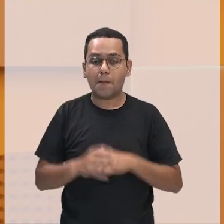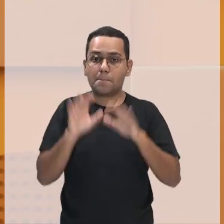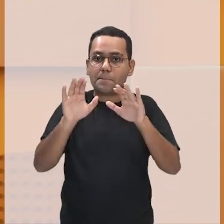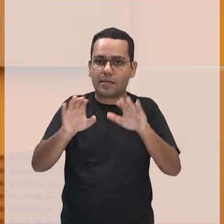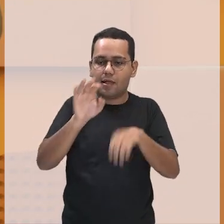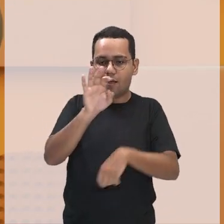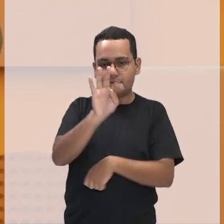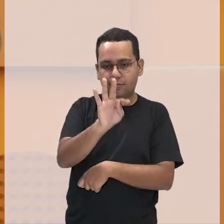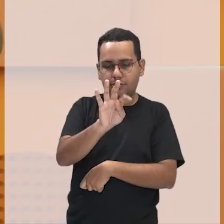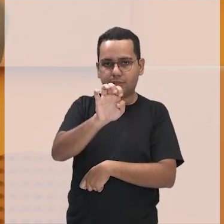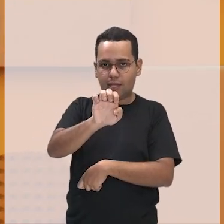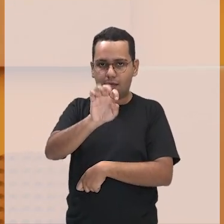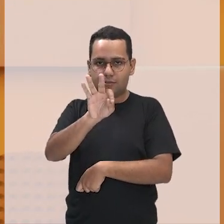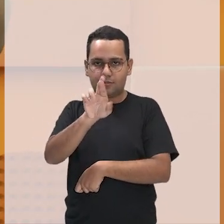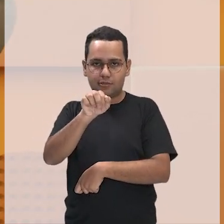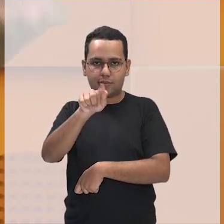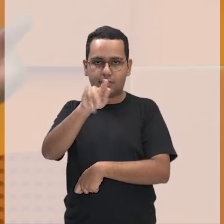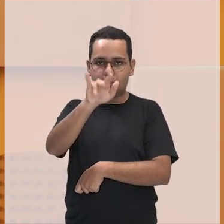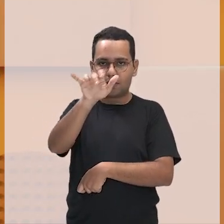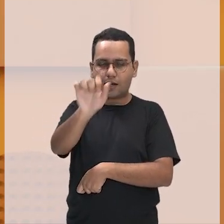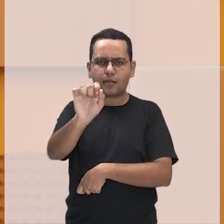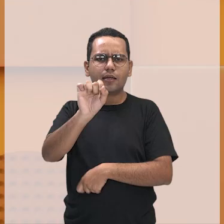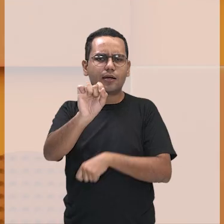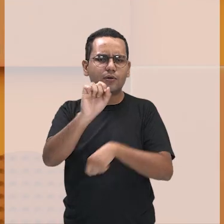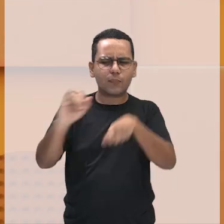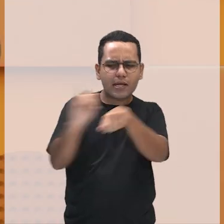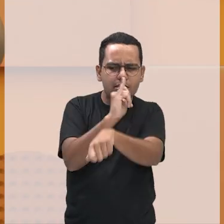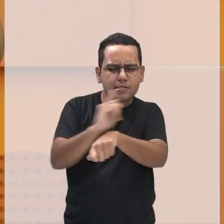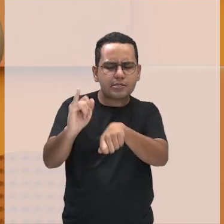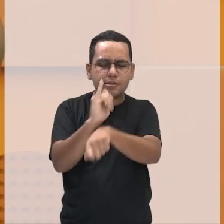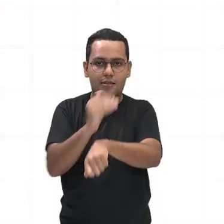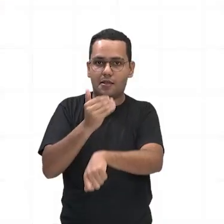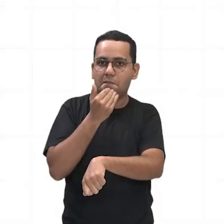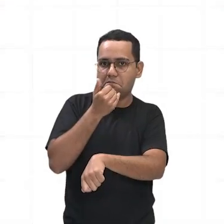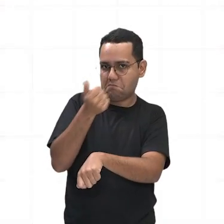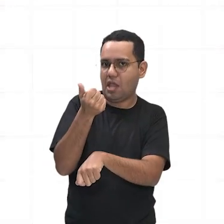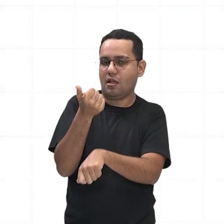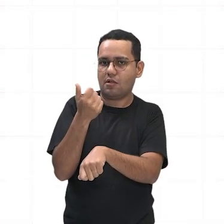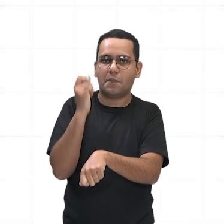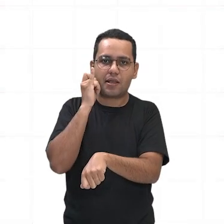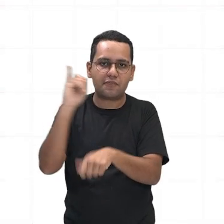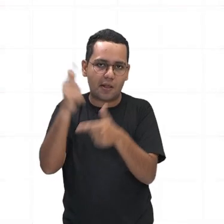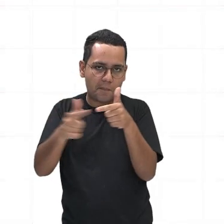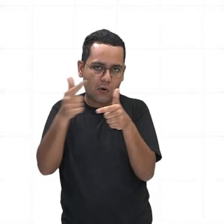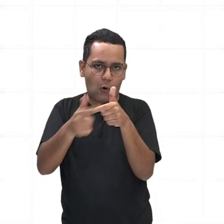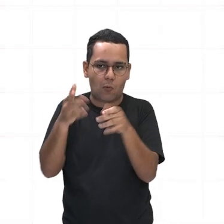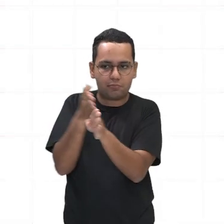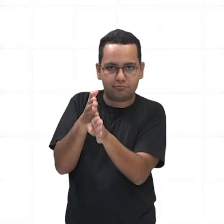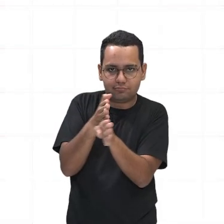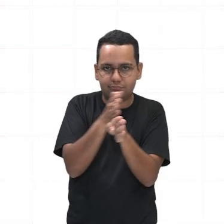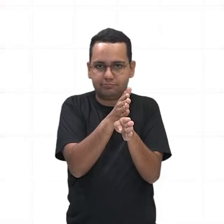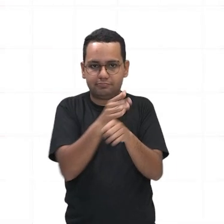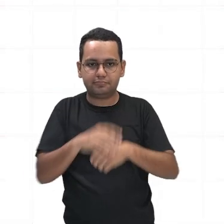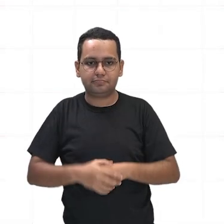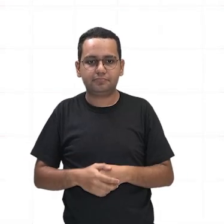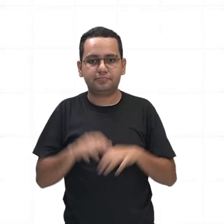forma da gente tentar resolver esses problemas de fronteiras. Acompanha ali comigo, vamos falar um pouco sobre o governo do